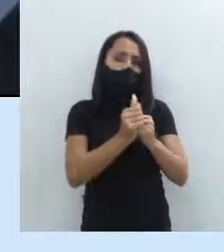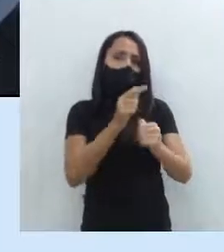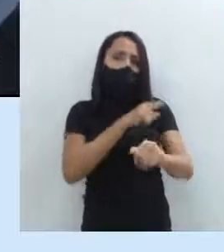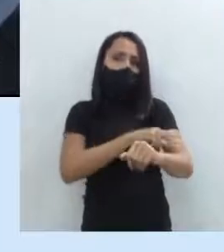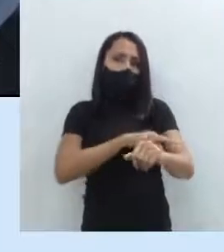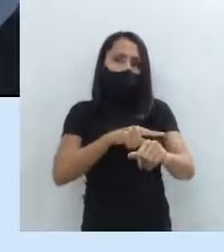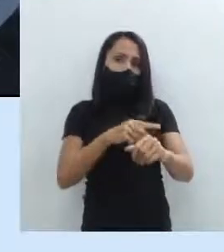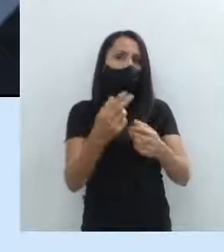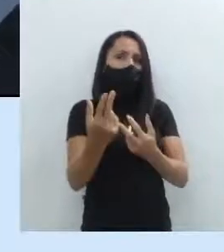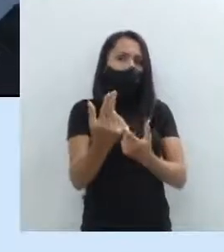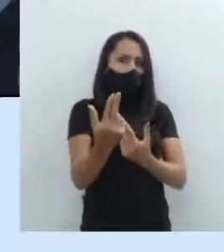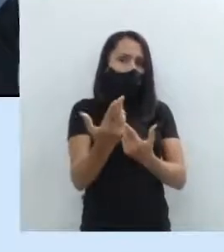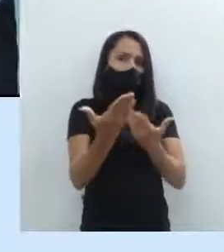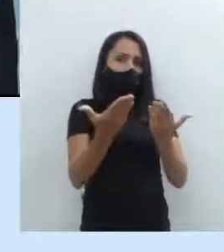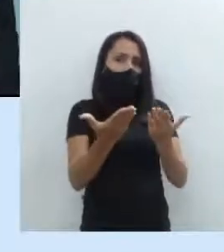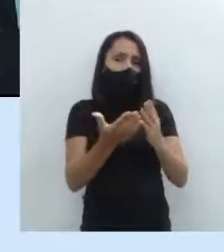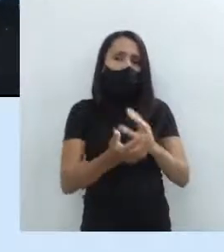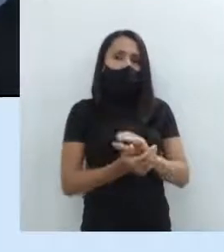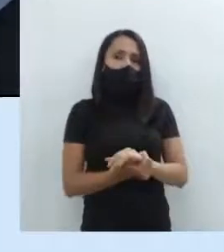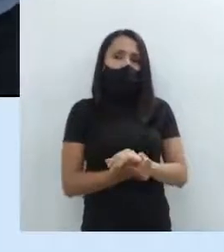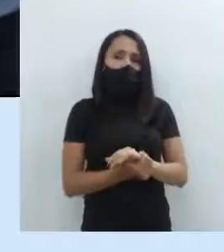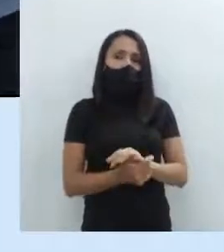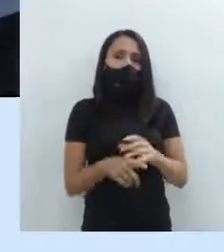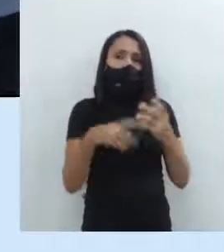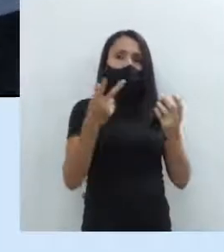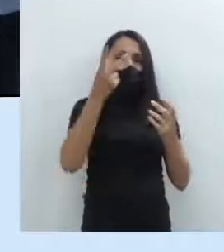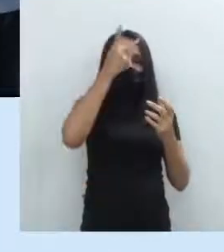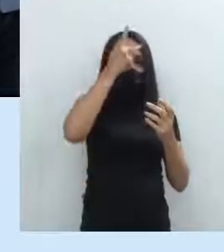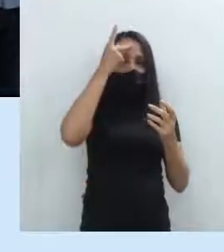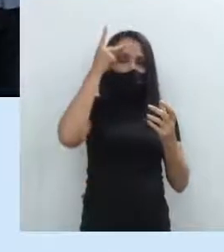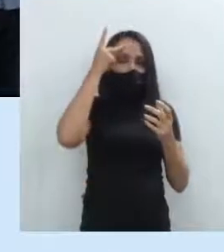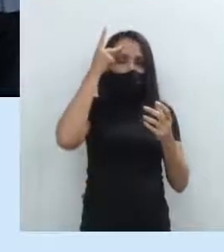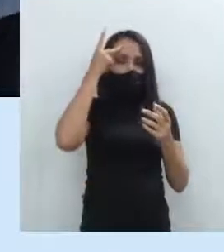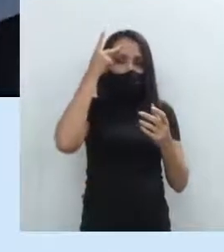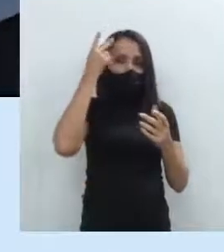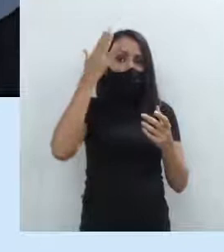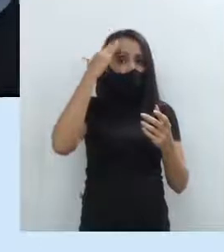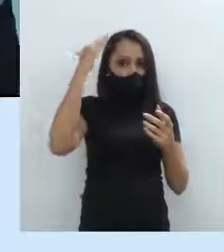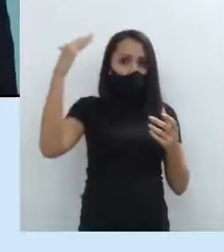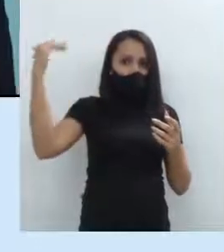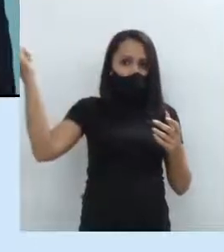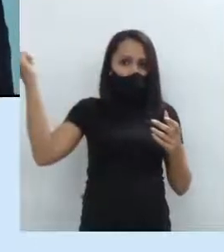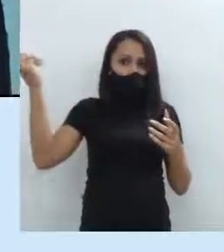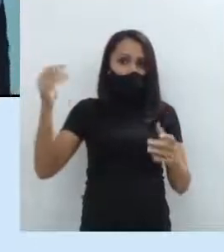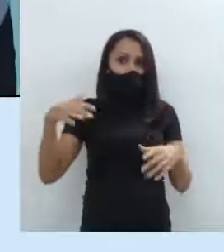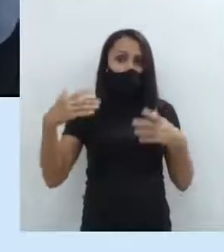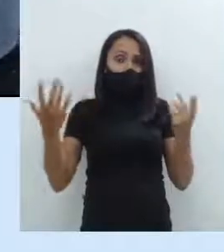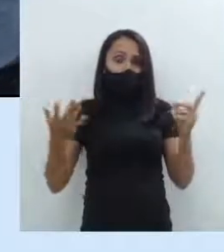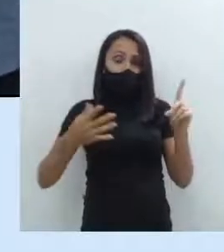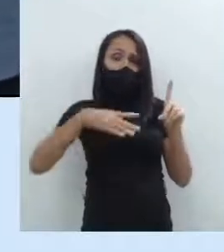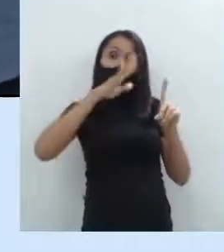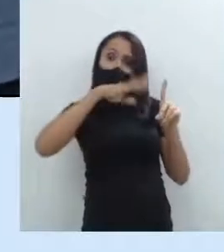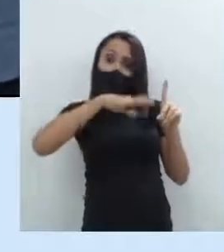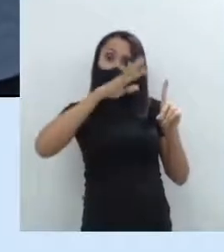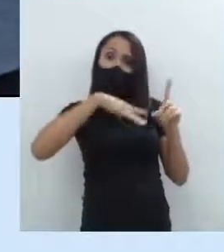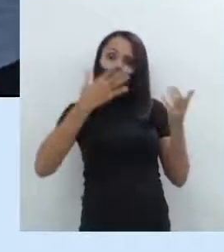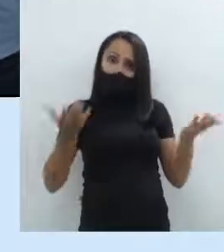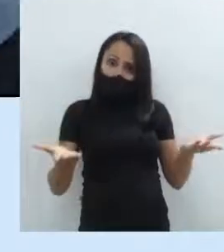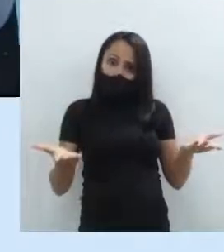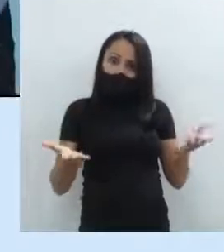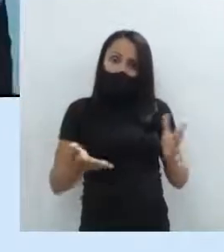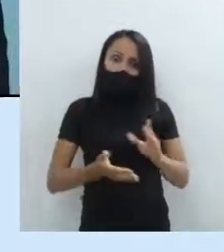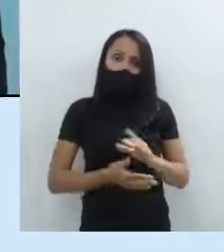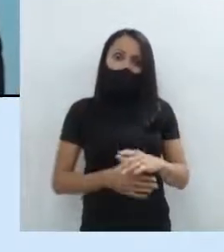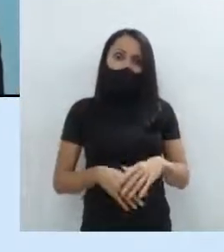desse jogador. Quando nós nos tornamos pessoas públicas, nós nos tornamos mitos para os outros, seja